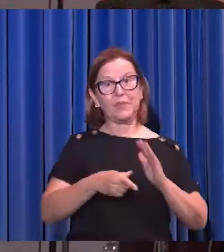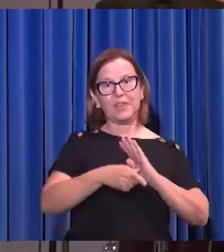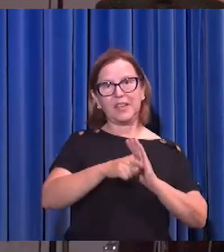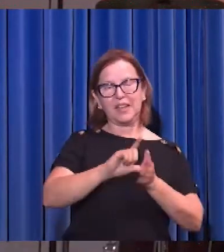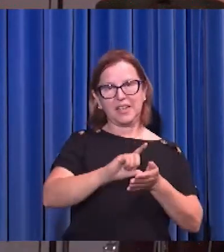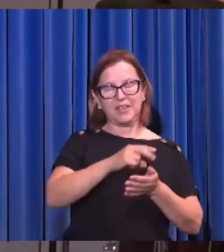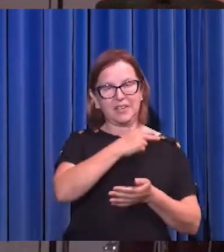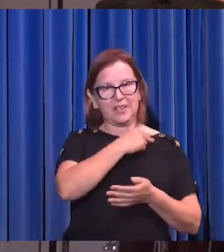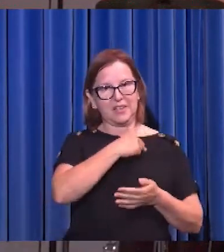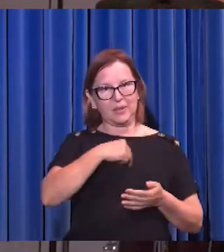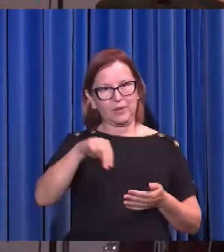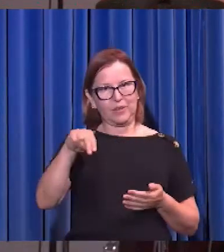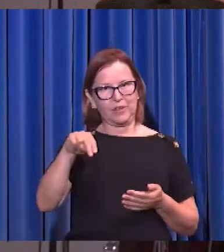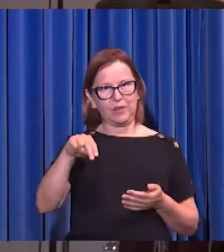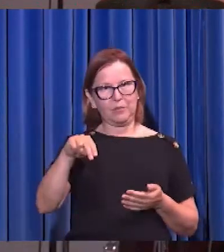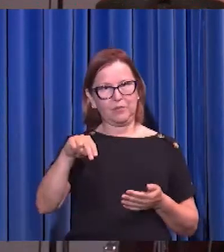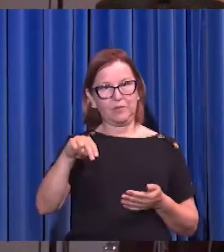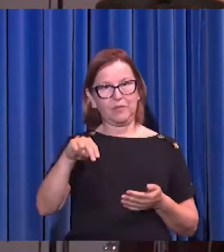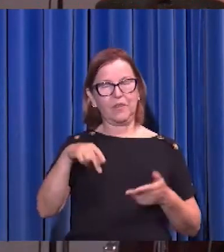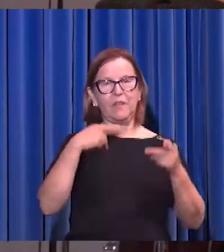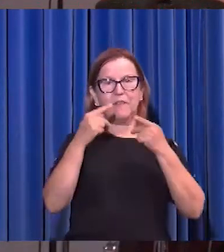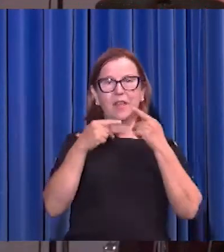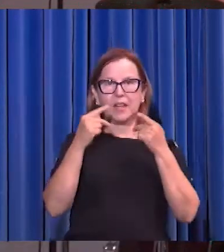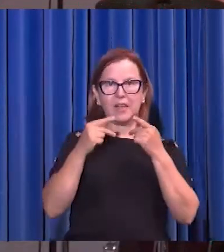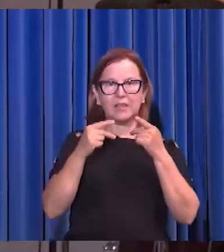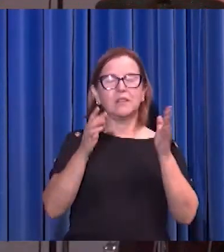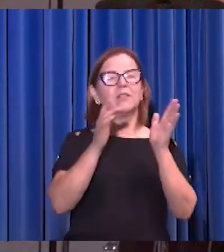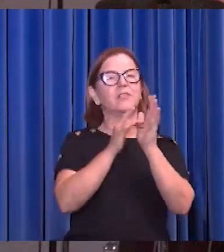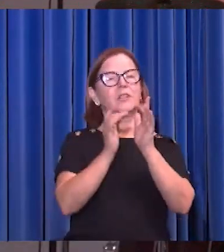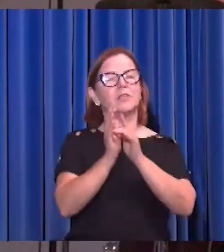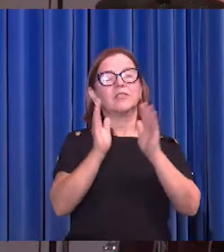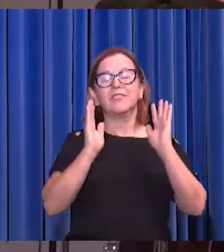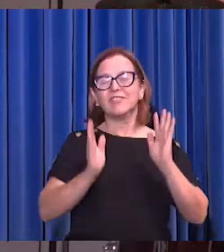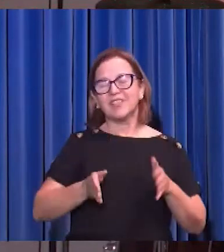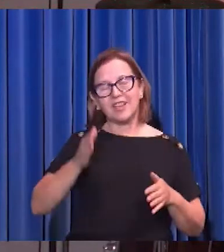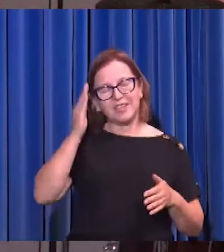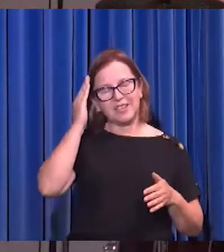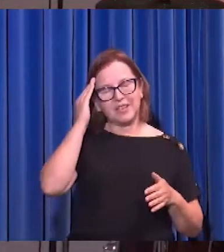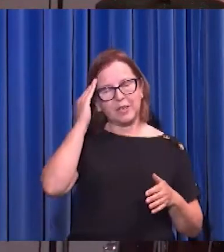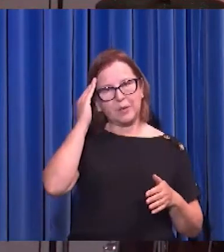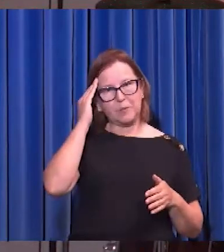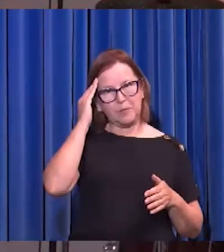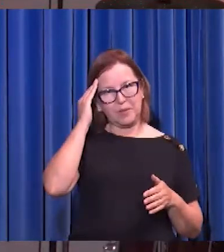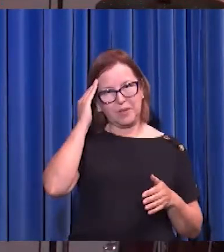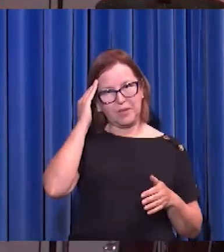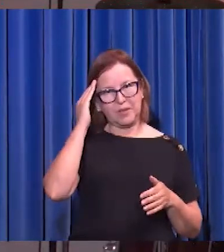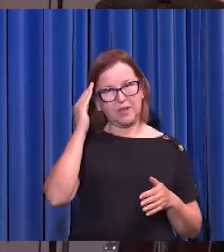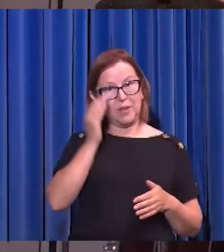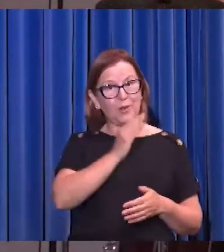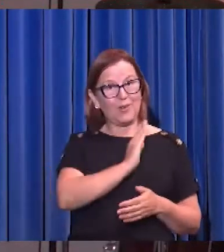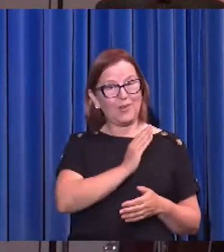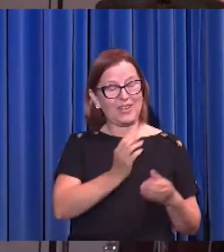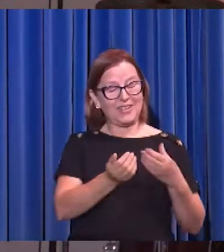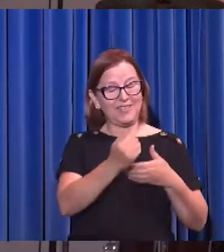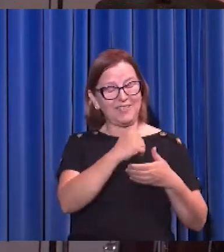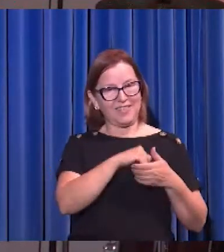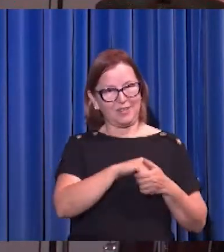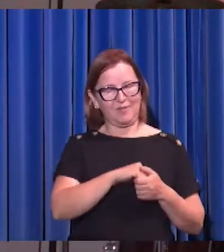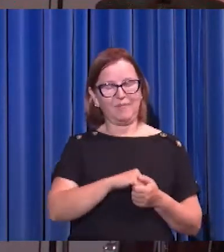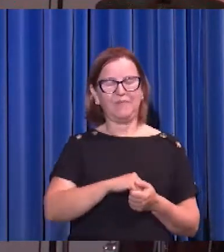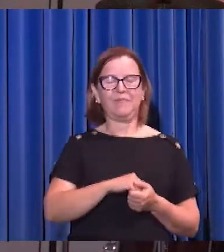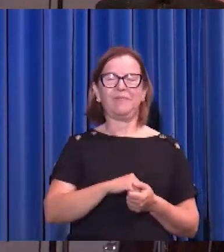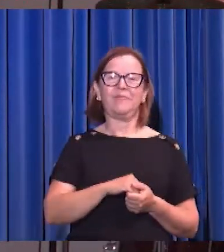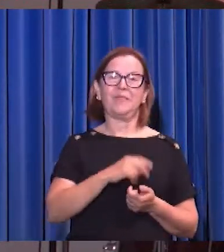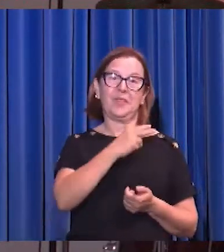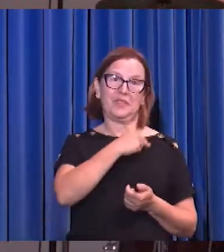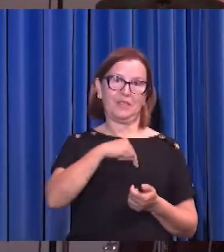que Nicodemos proferisse alguma palavra, Jesus já sabia o que se passava dentro do coração de Nicodemos. E